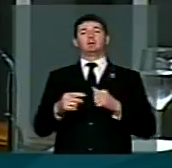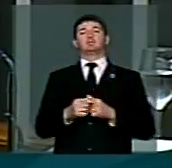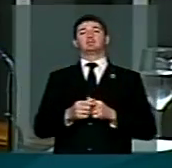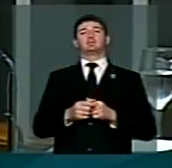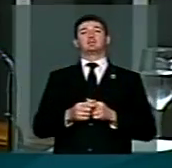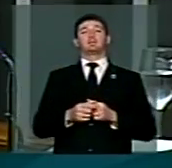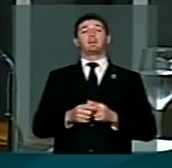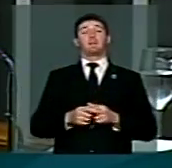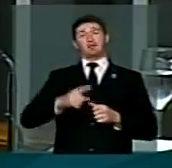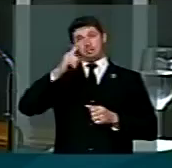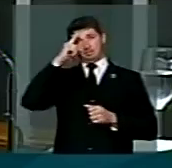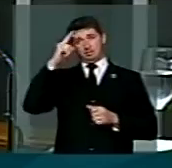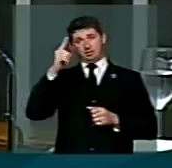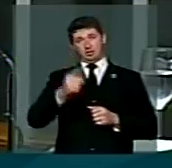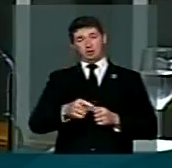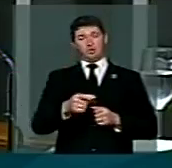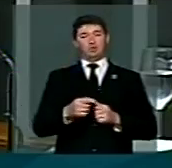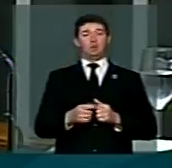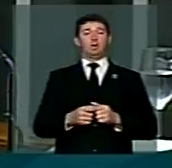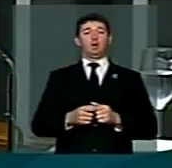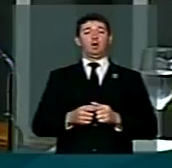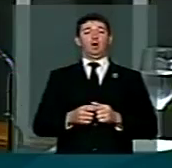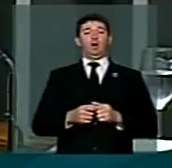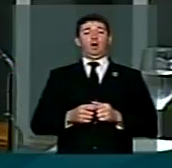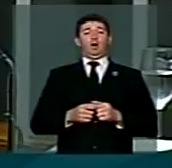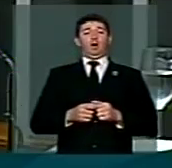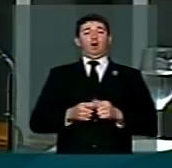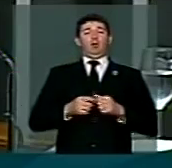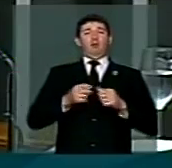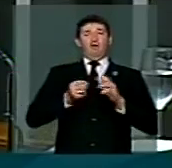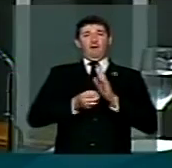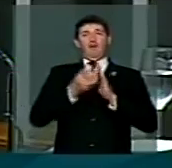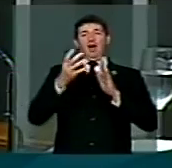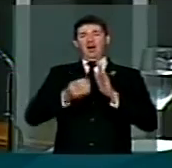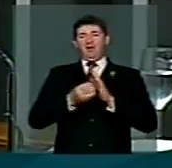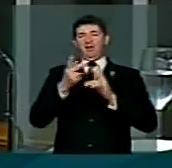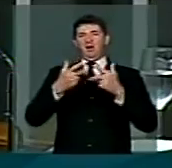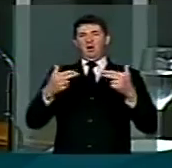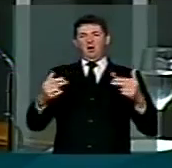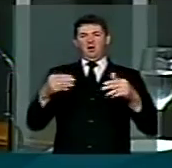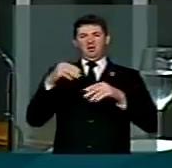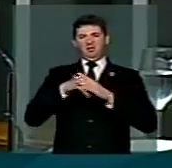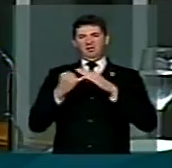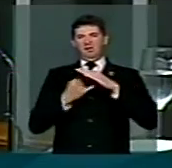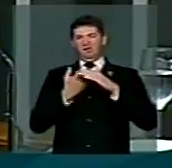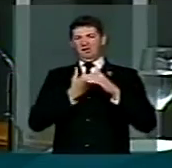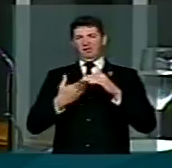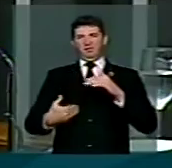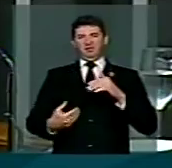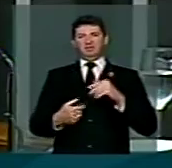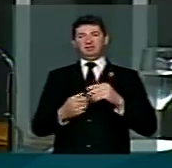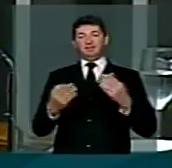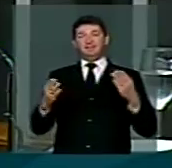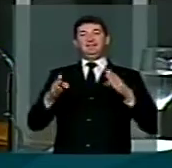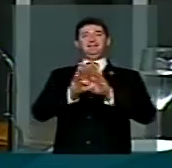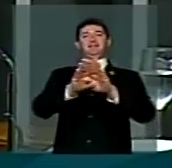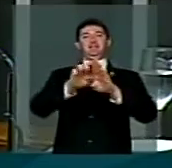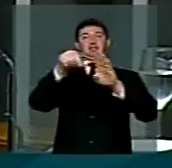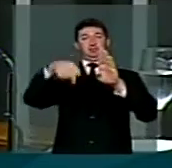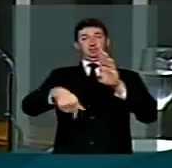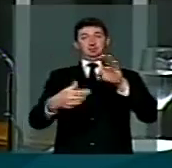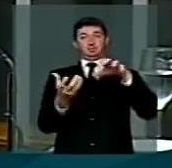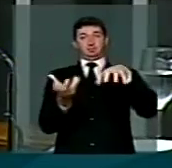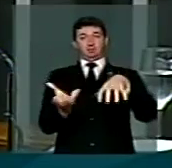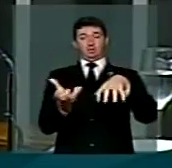e determinou, por meio de sucessivos atos institucionais, o fechamento do